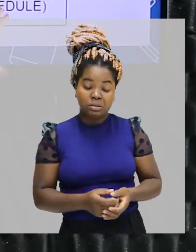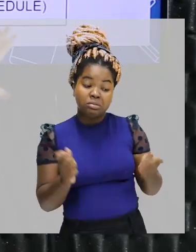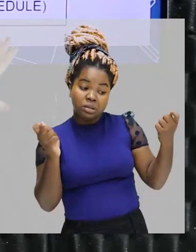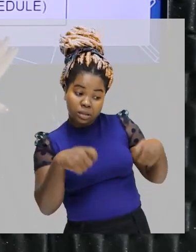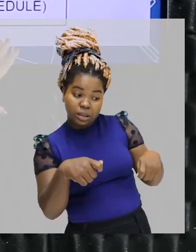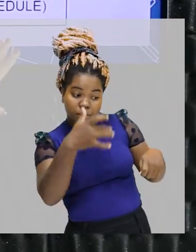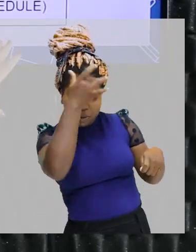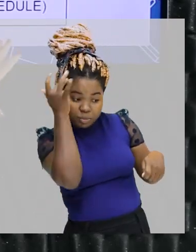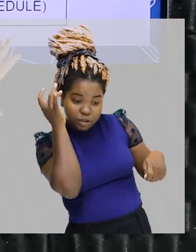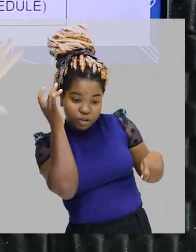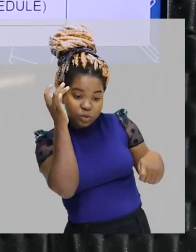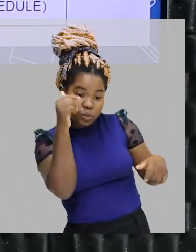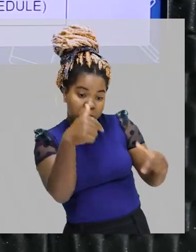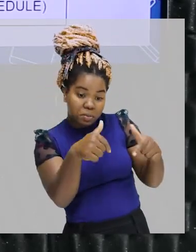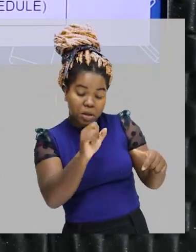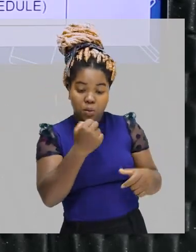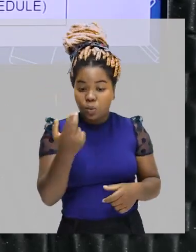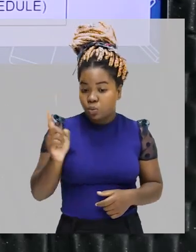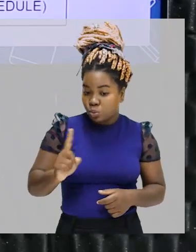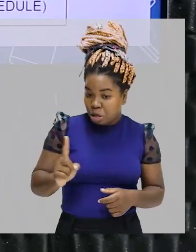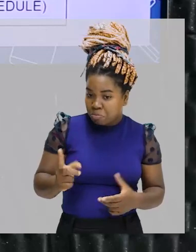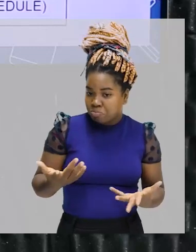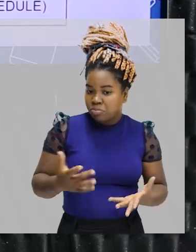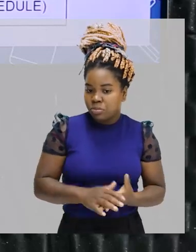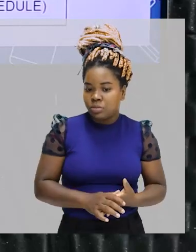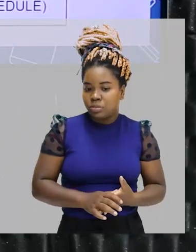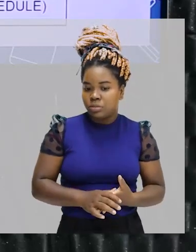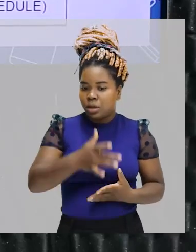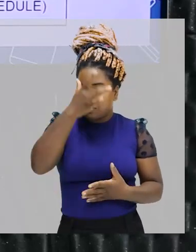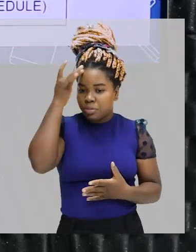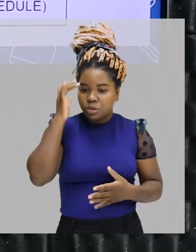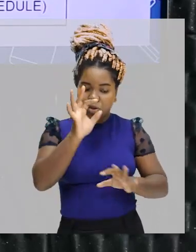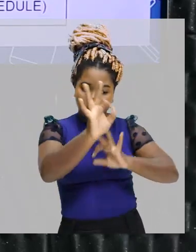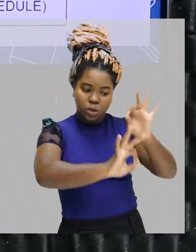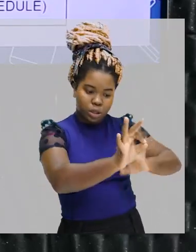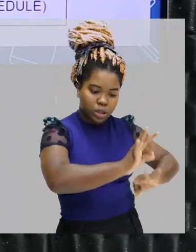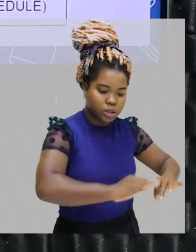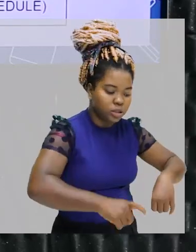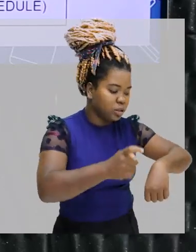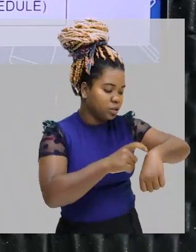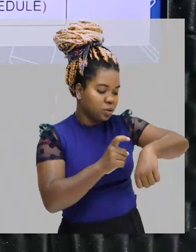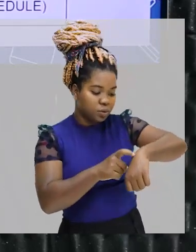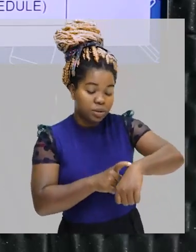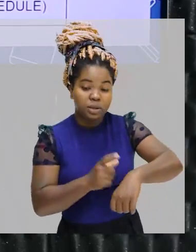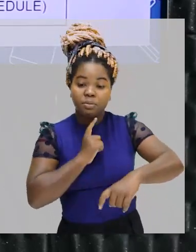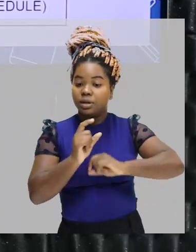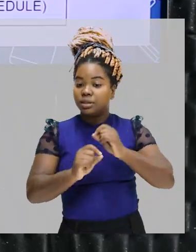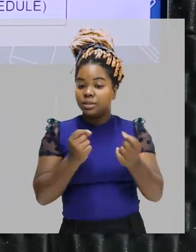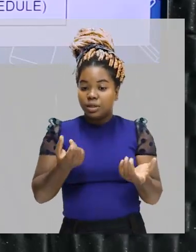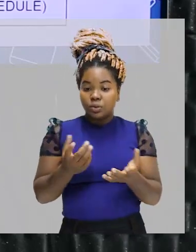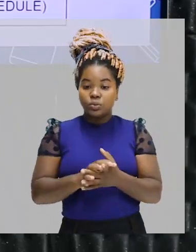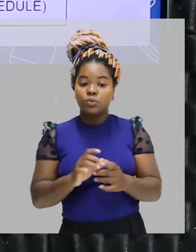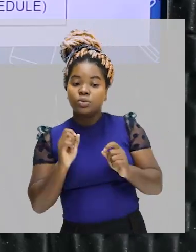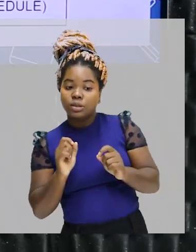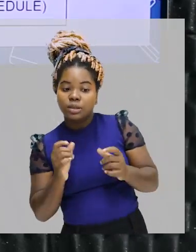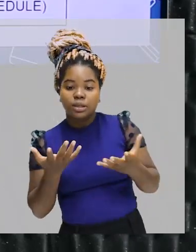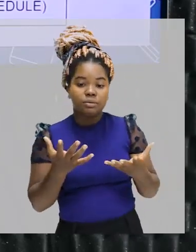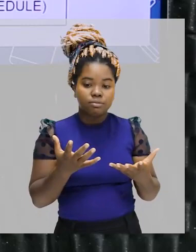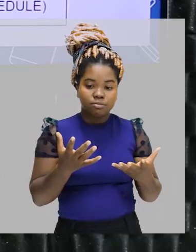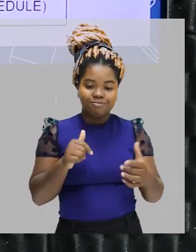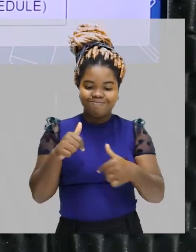do próprio empregado. O empregado que monta os seus horários para fazer aquilo que ele foi contratado.